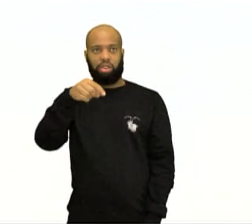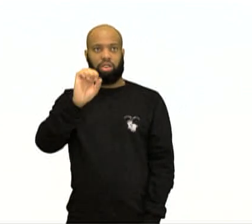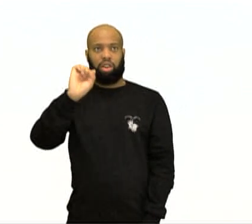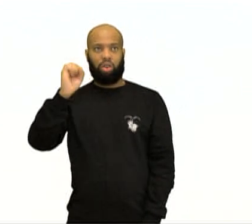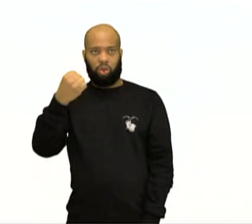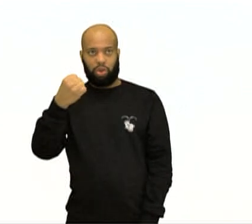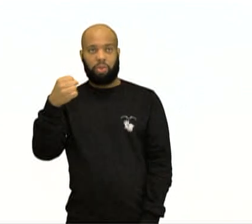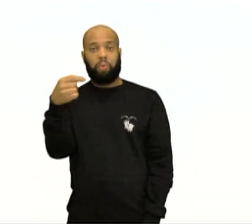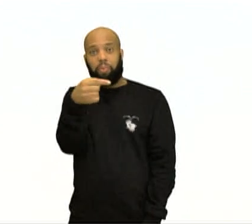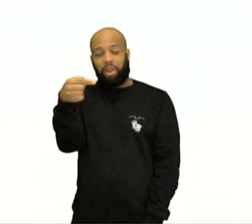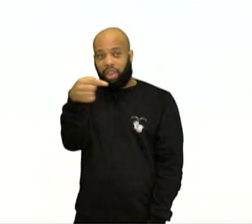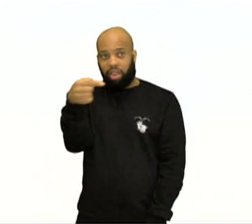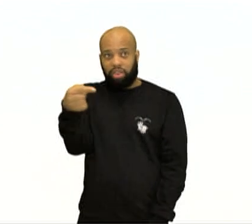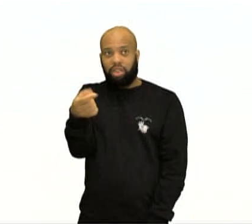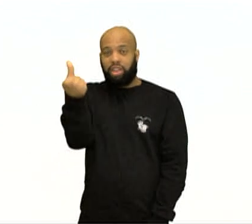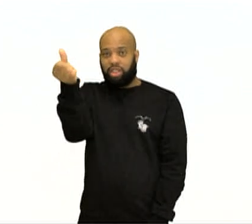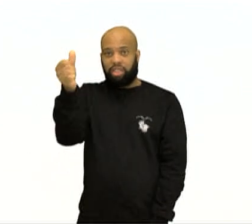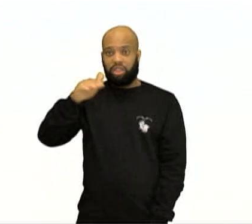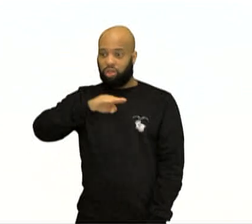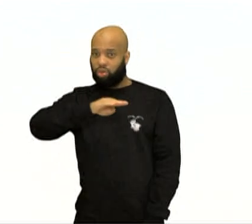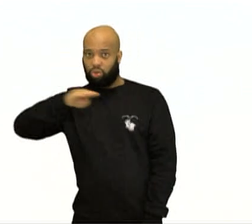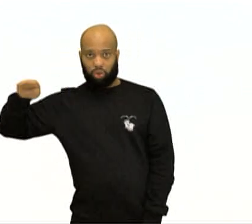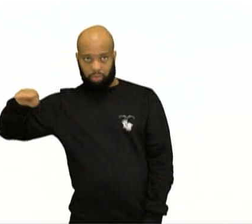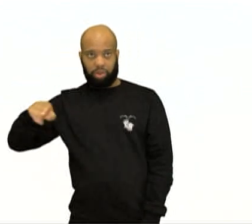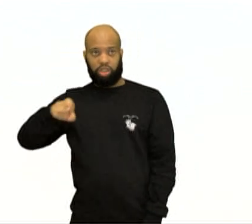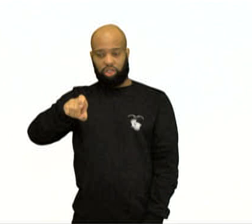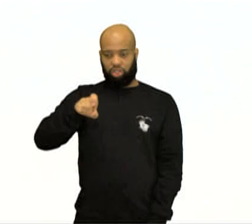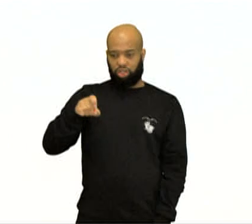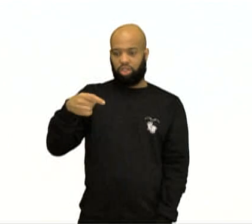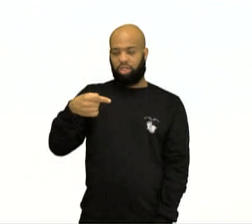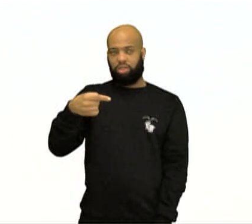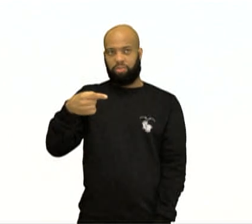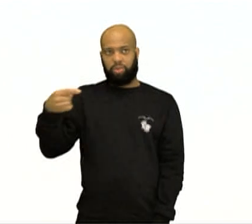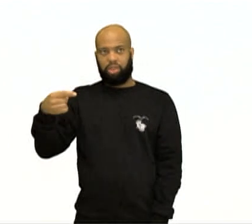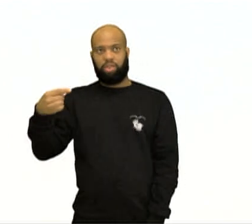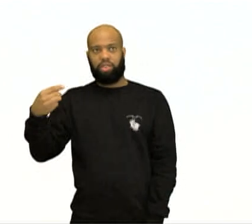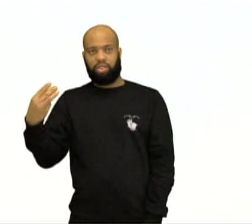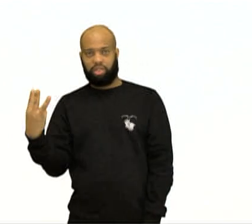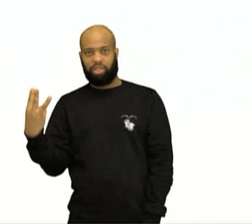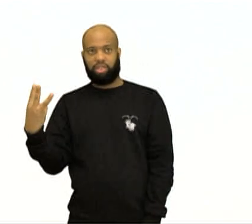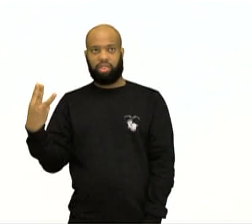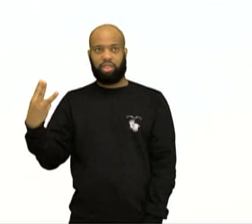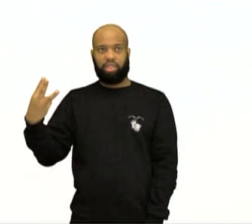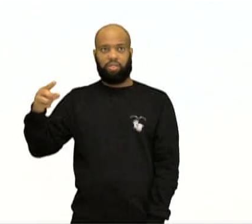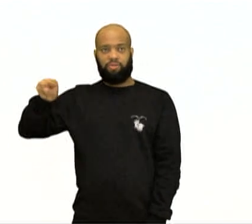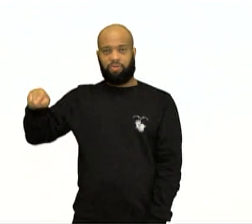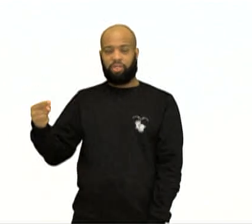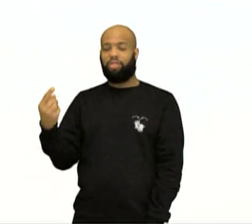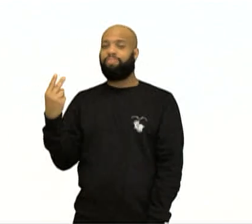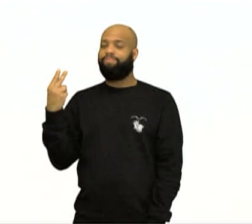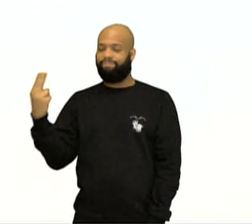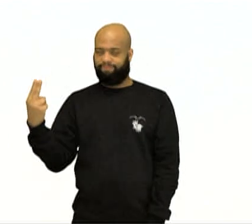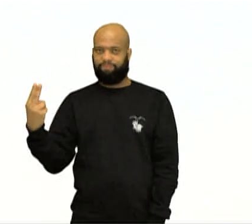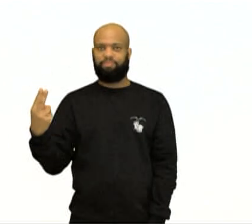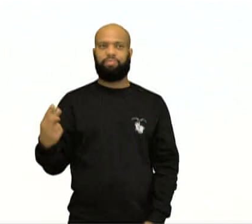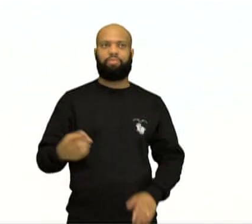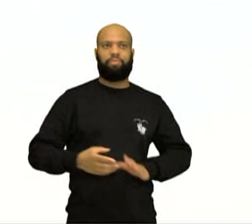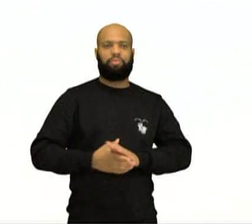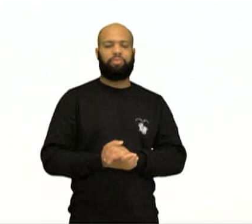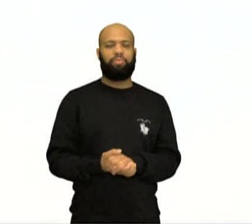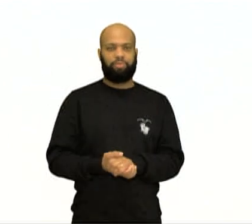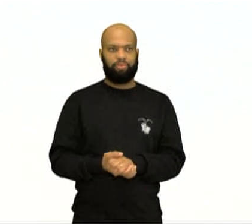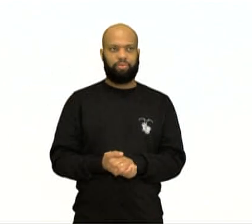38,8 menos 6 sobre, aí embaixo ali, né, no denominador, x